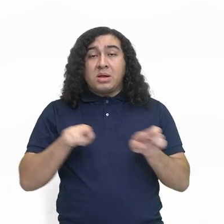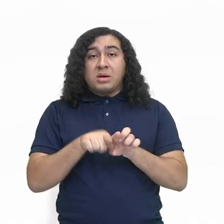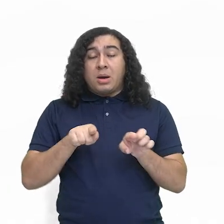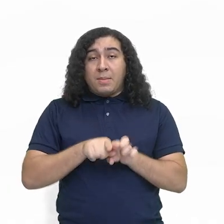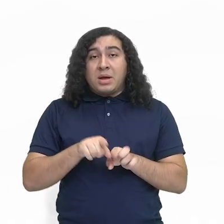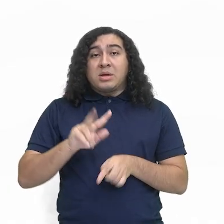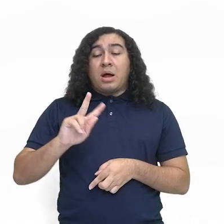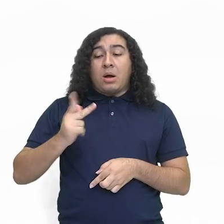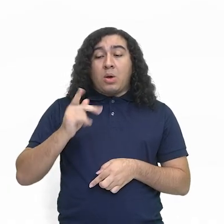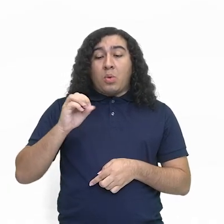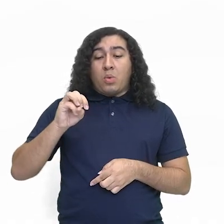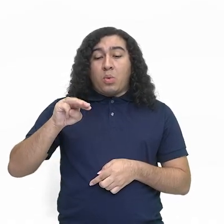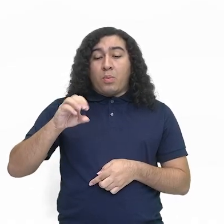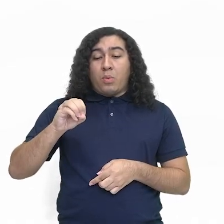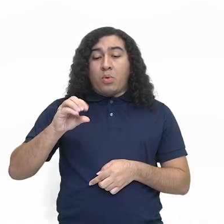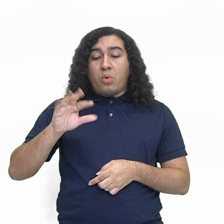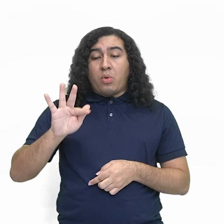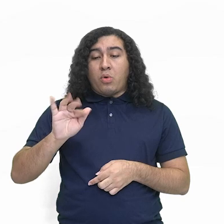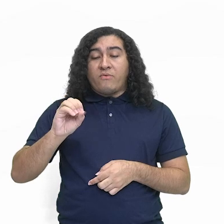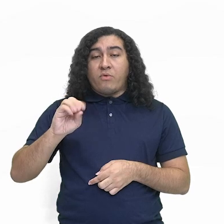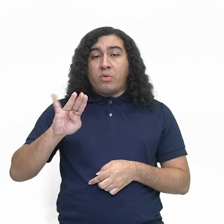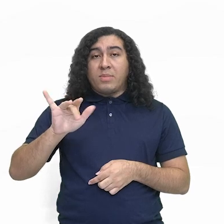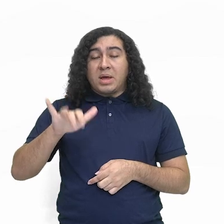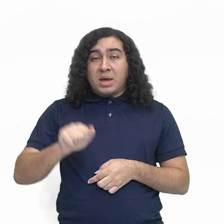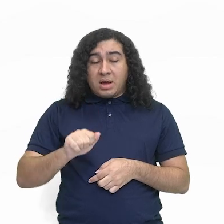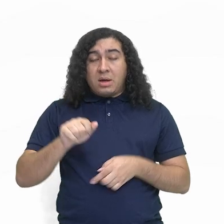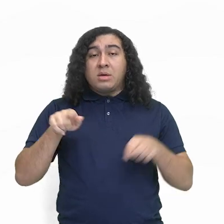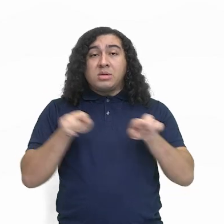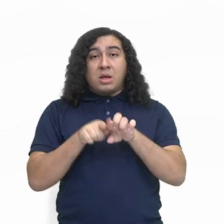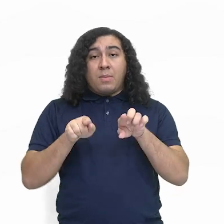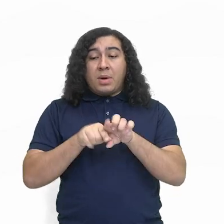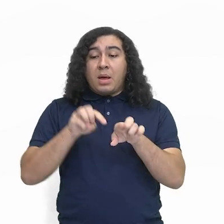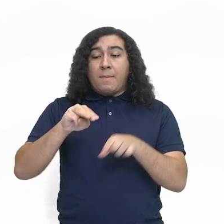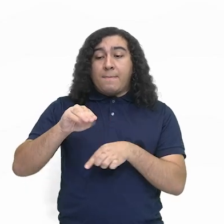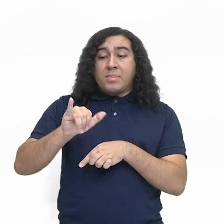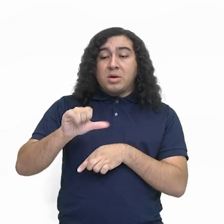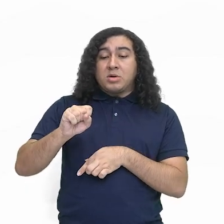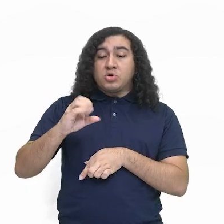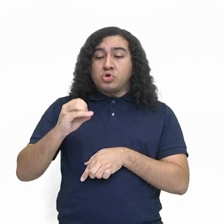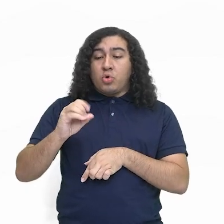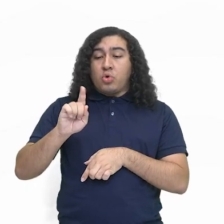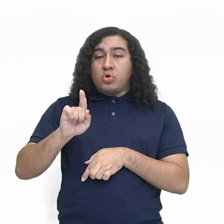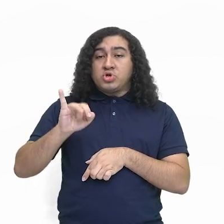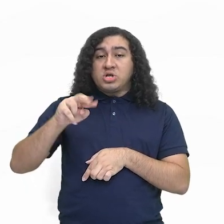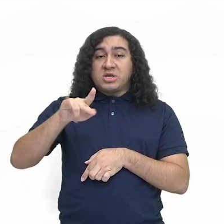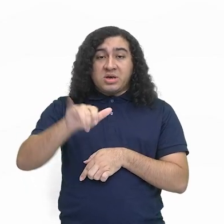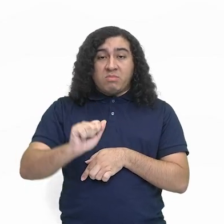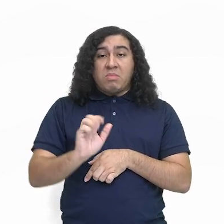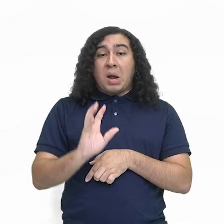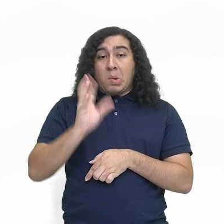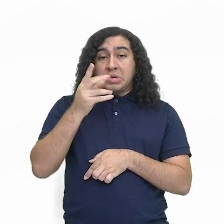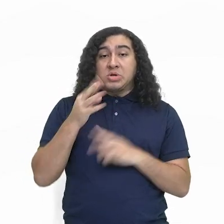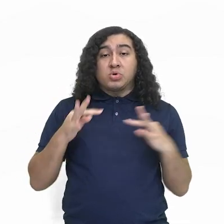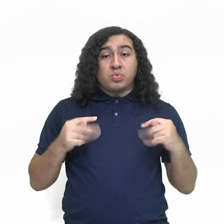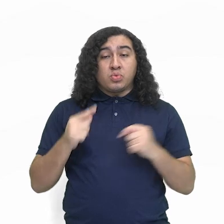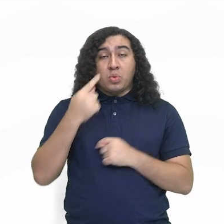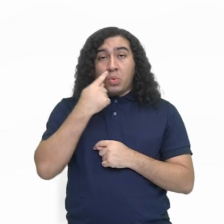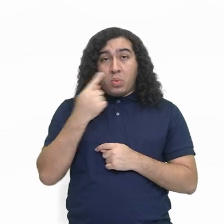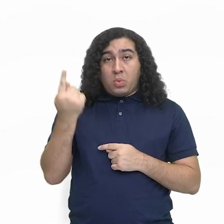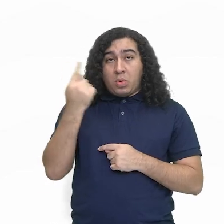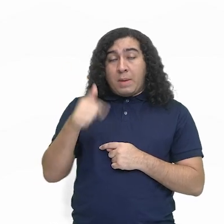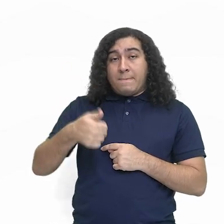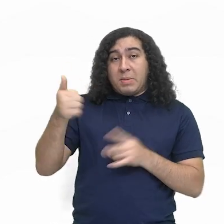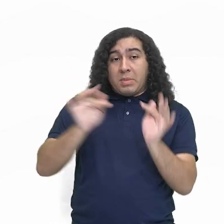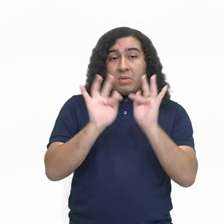e misoginia. Esses são casos aí recorrentes que acontecem no mundo esportivo. Tudo isso aí retrata a questão